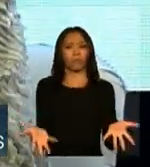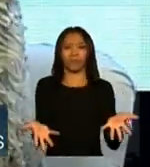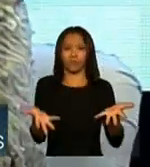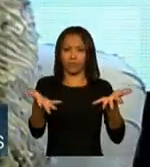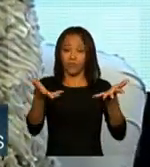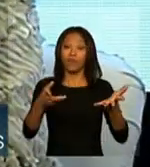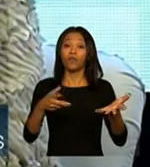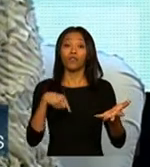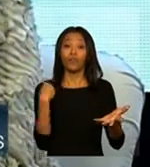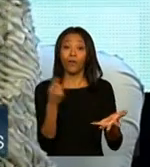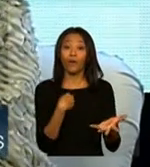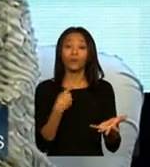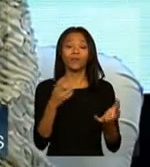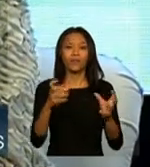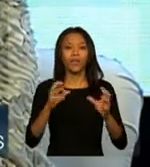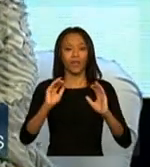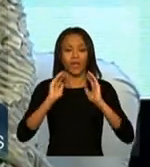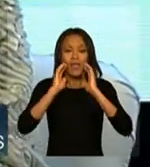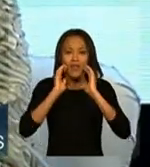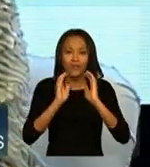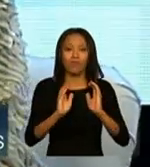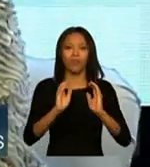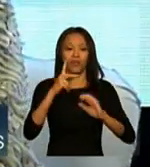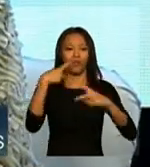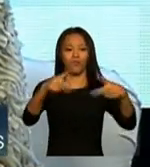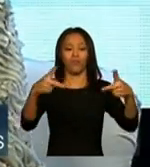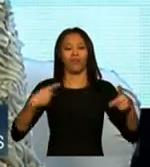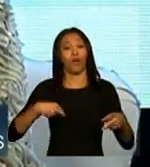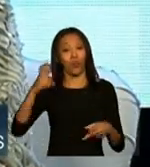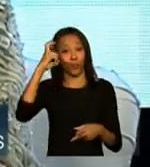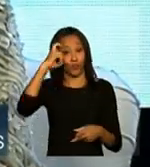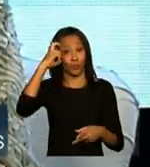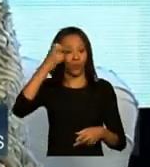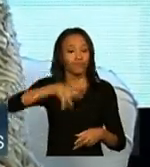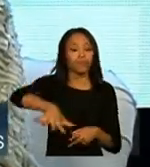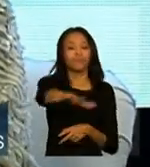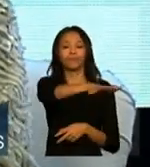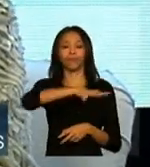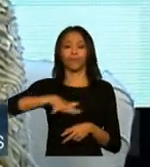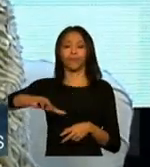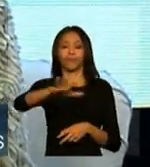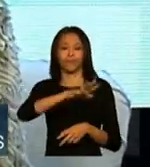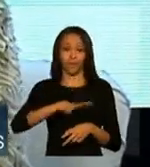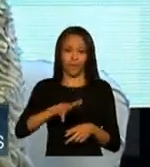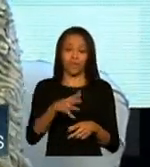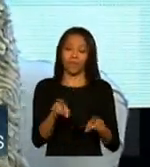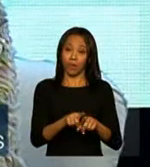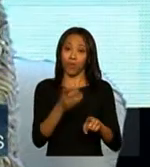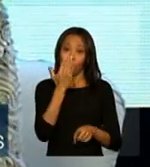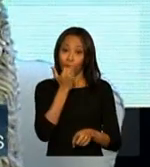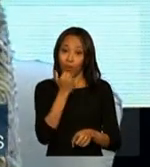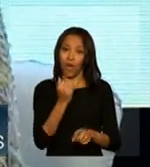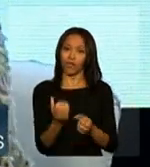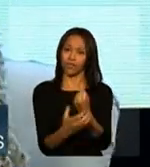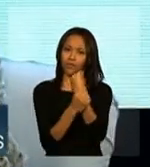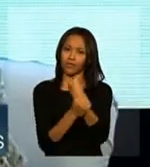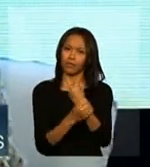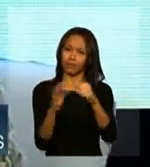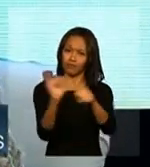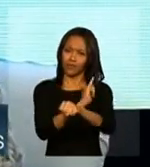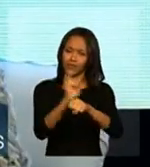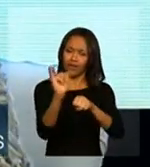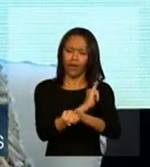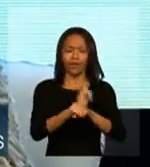fortalecemos uma cultura regional, garantindo não só alimentos saudáveis, mas garantindo que a população naquele local,